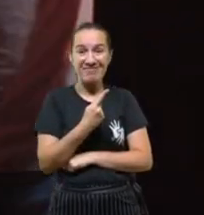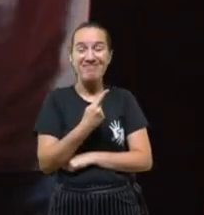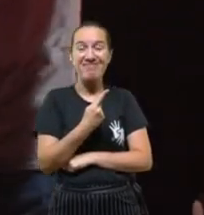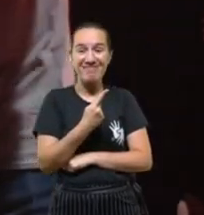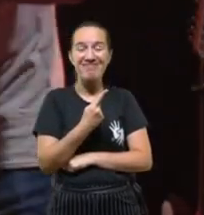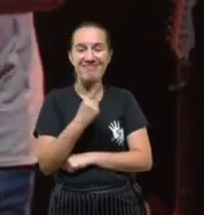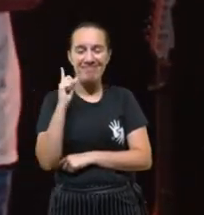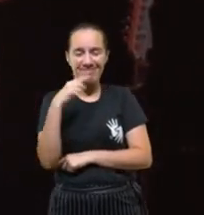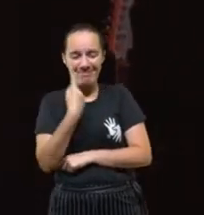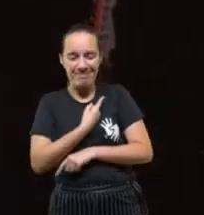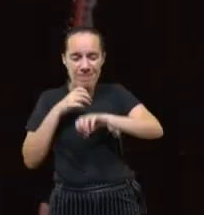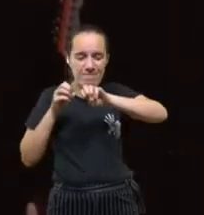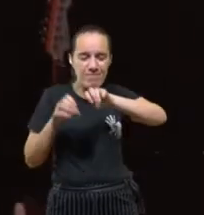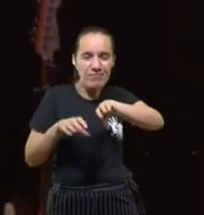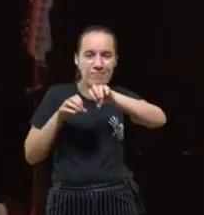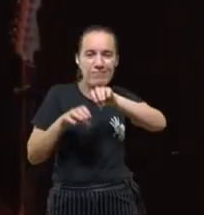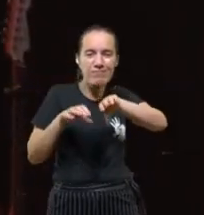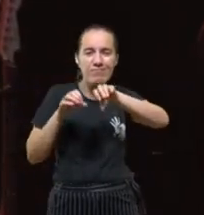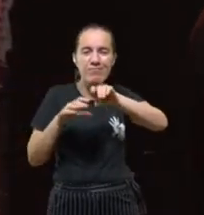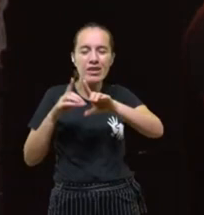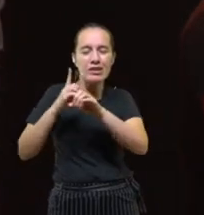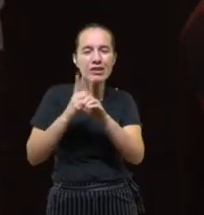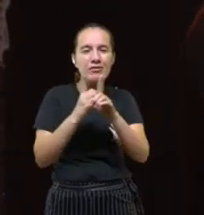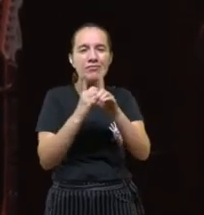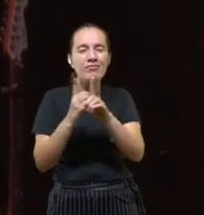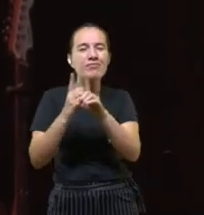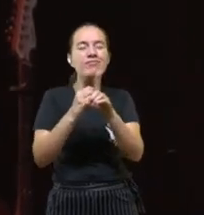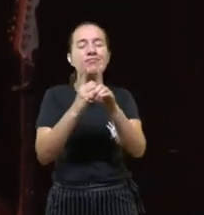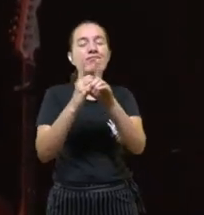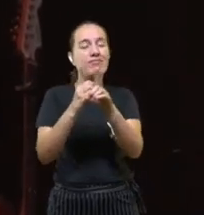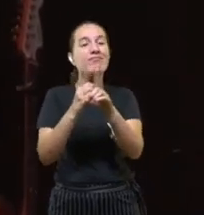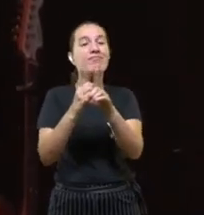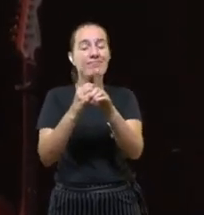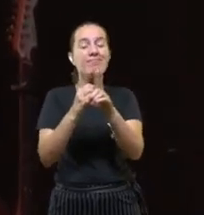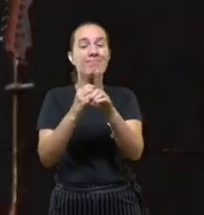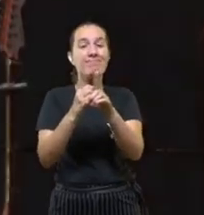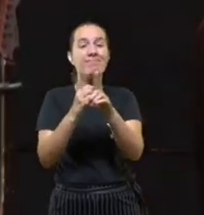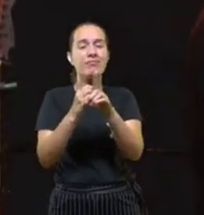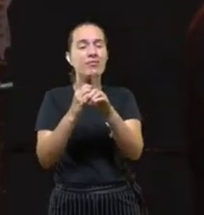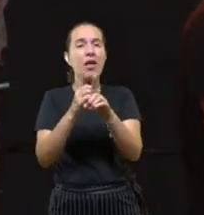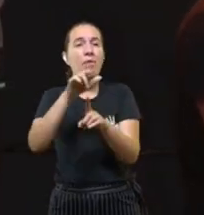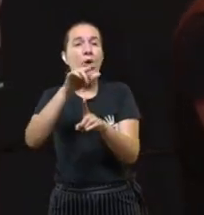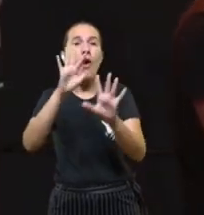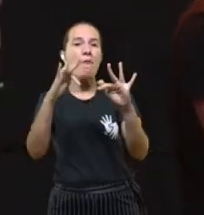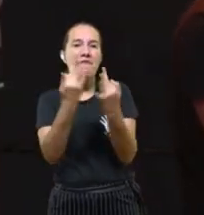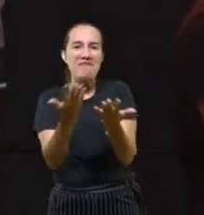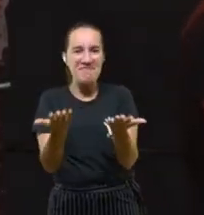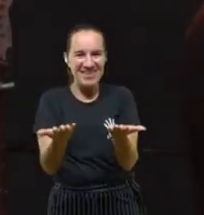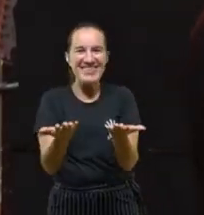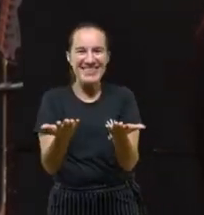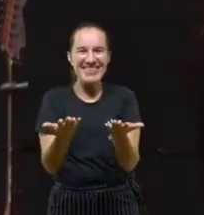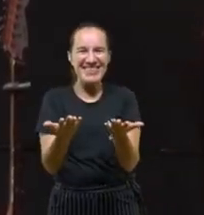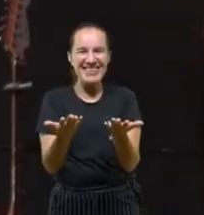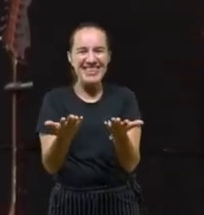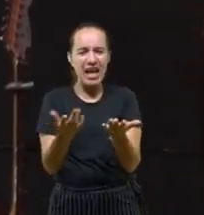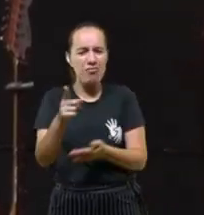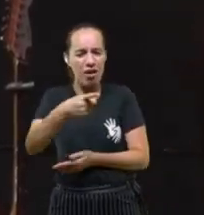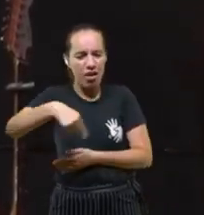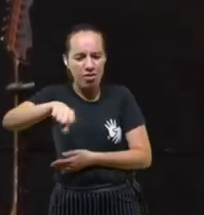são nossos discípulos, com nossa família espiritual, que tem orado